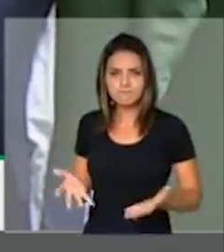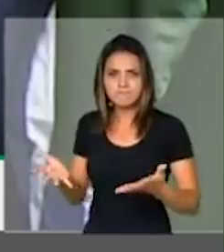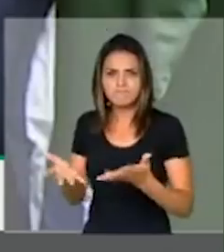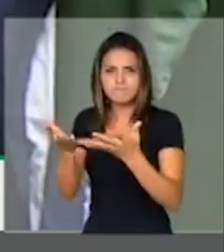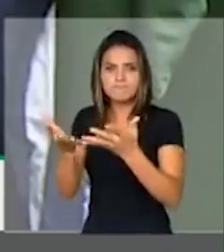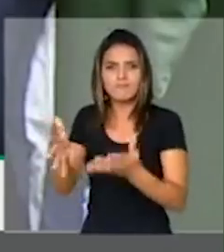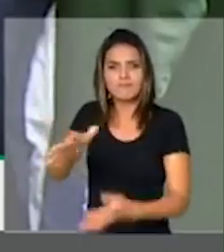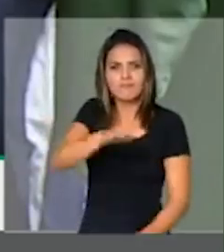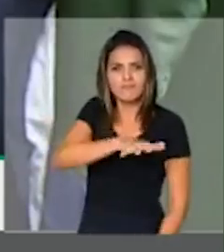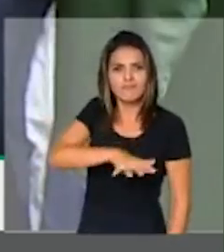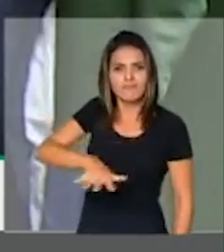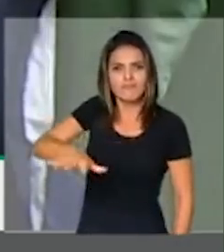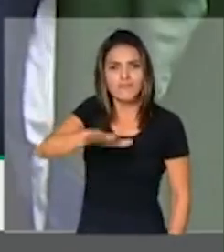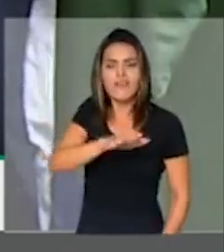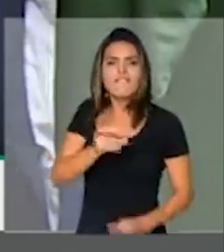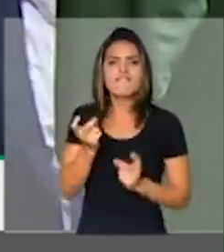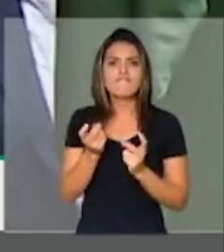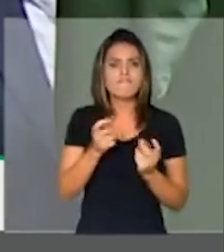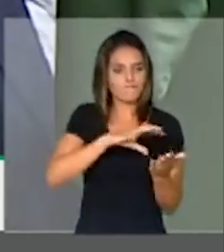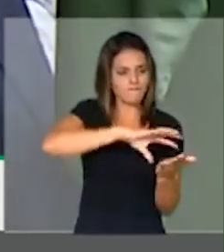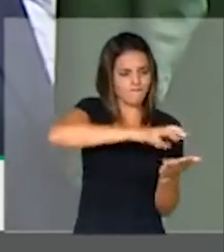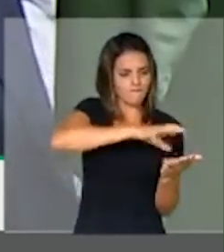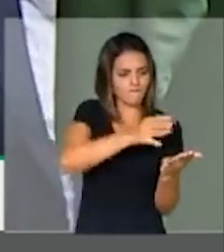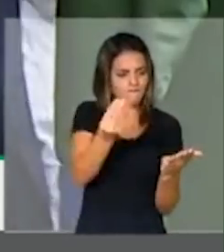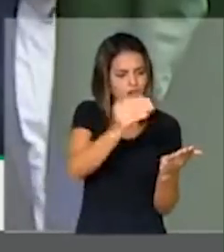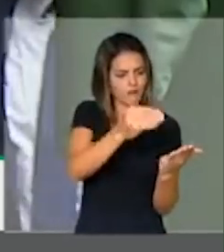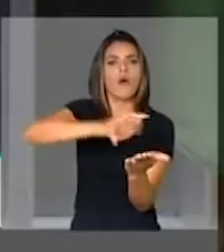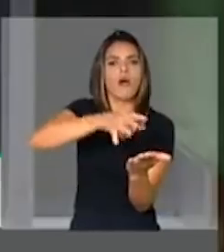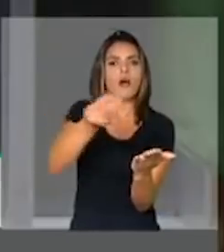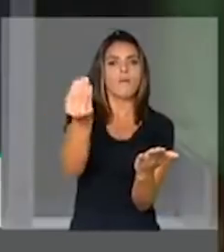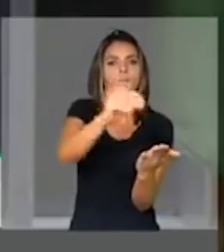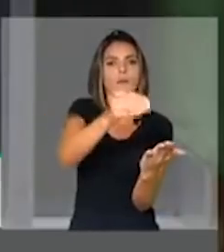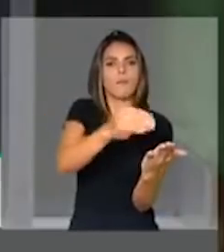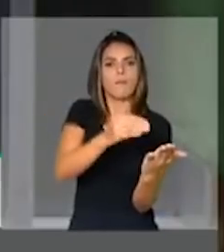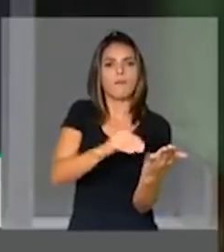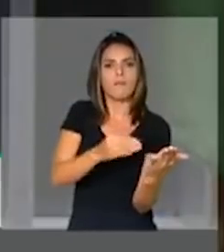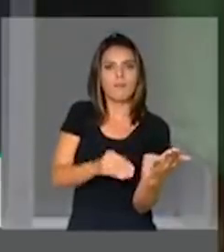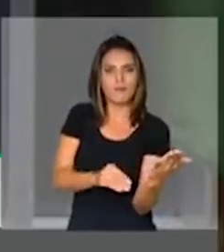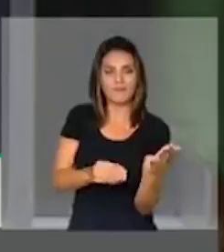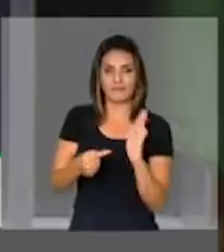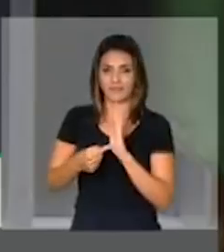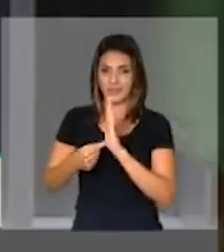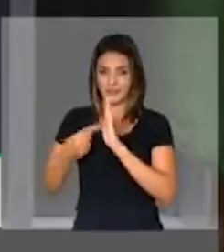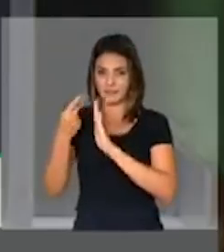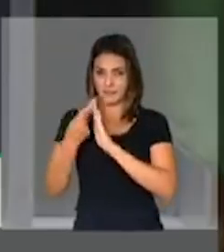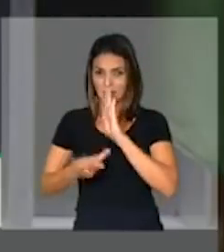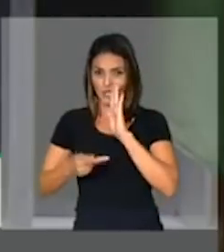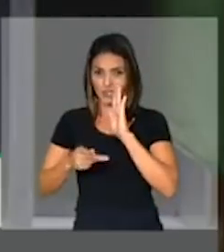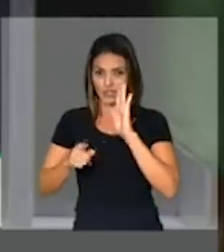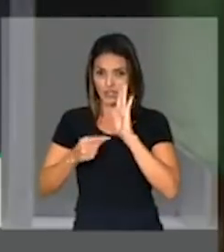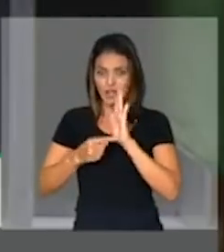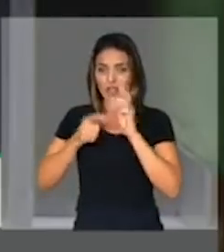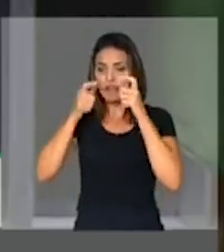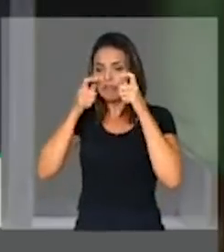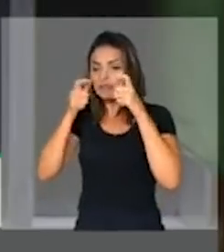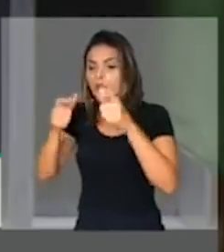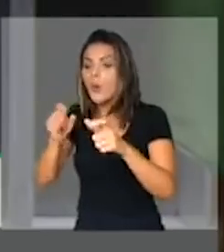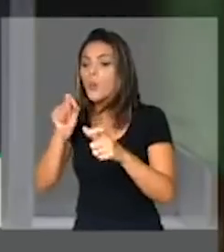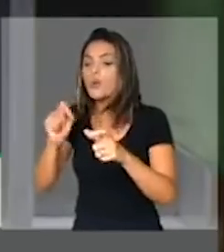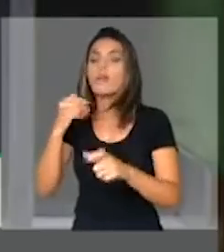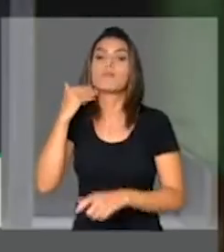mercado de venda de informações. Este projeto só interessa